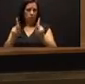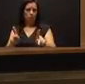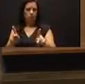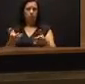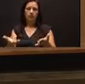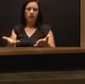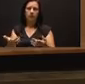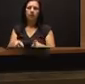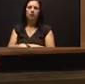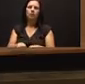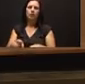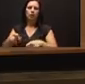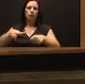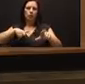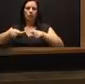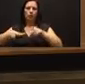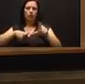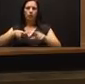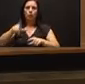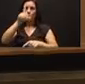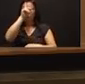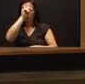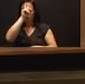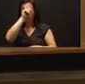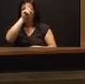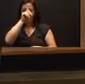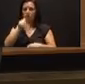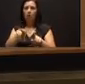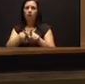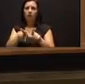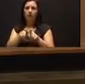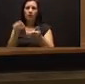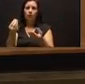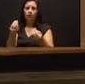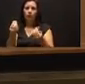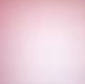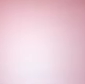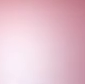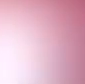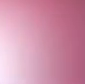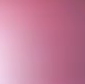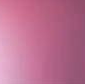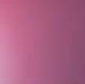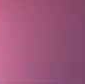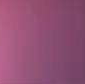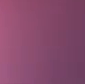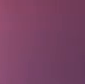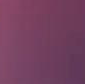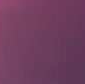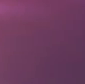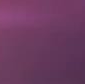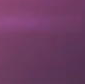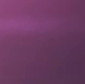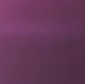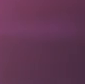pensionista e também com funcionário do hospital, que também está sem receber o seu salário.